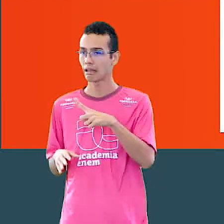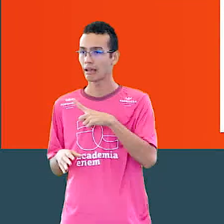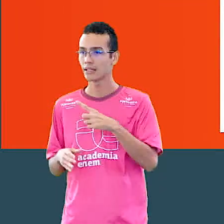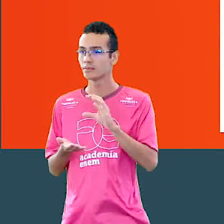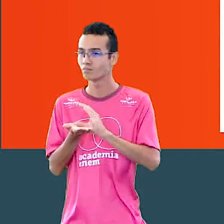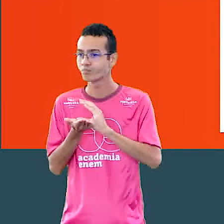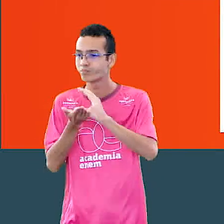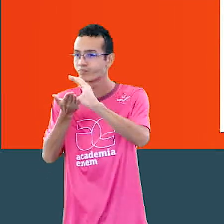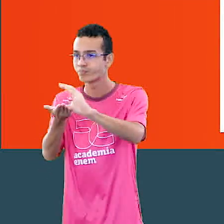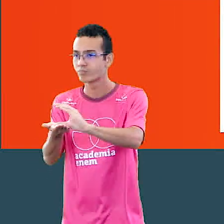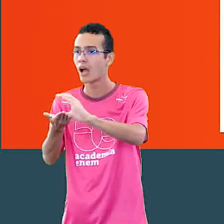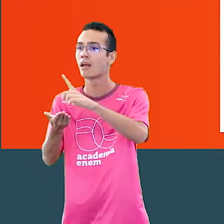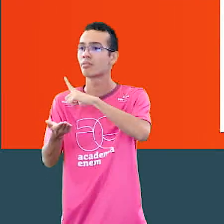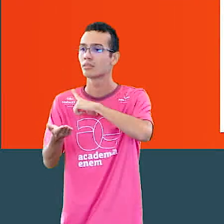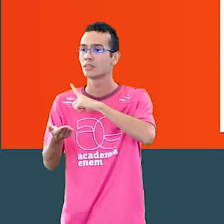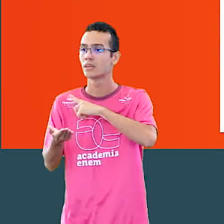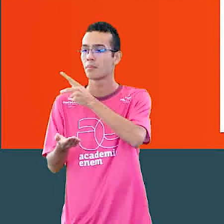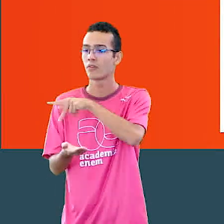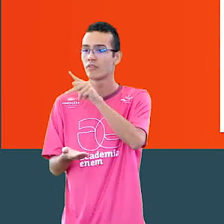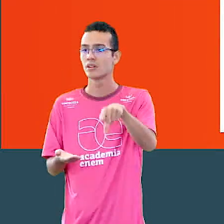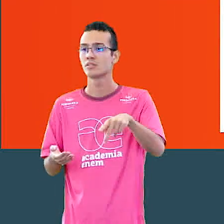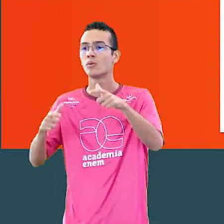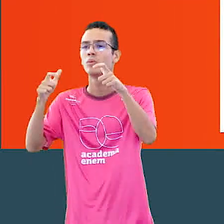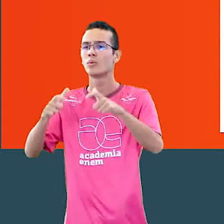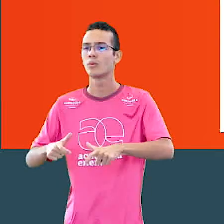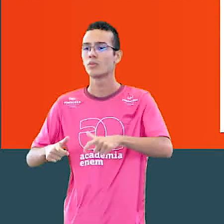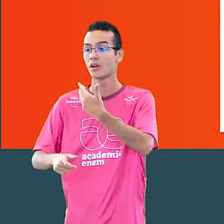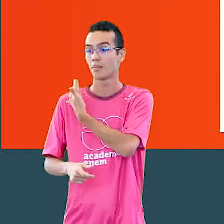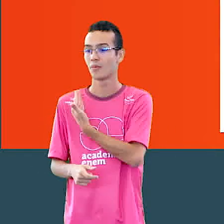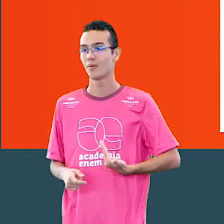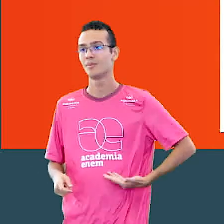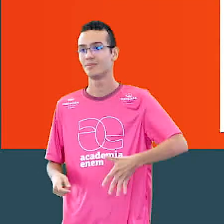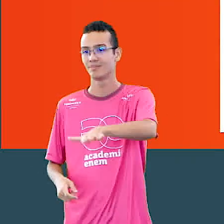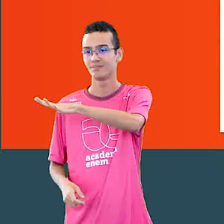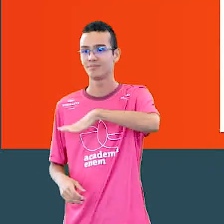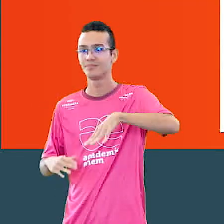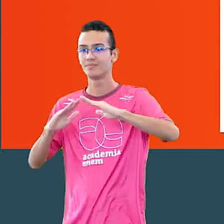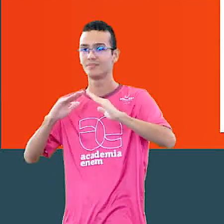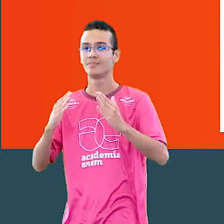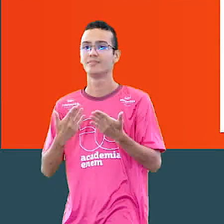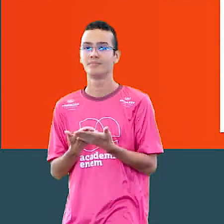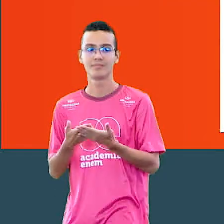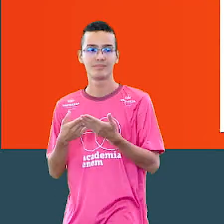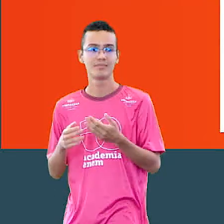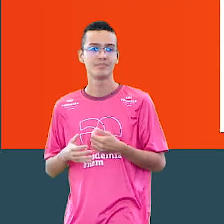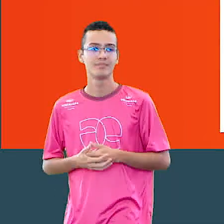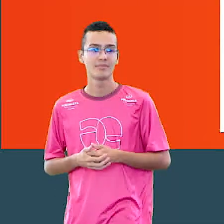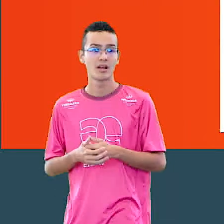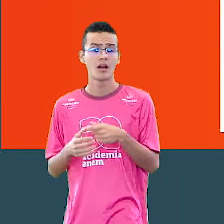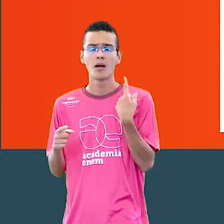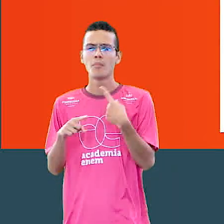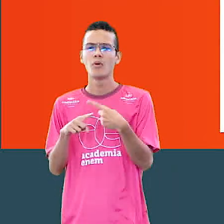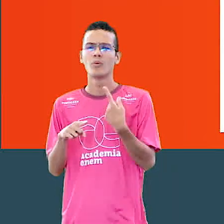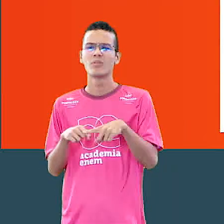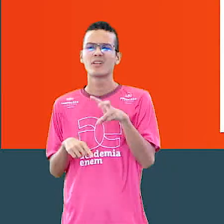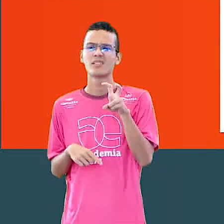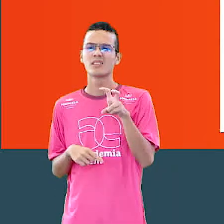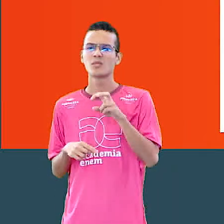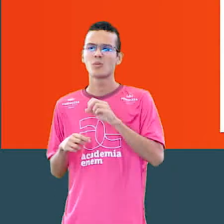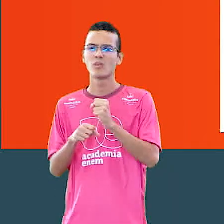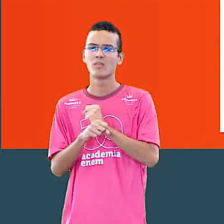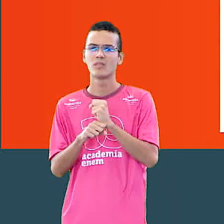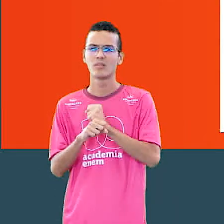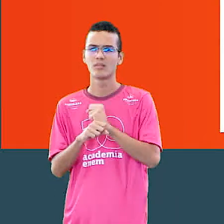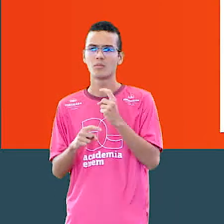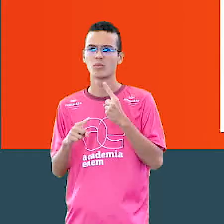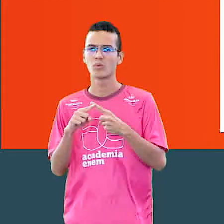pública. Aí você recebe essa poupança do seu curso todinho. Cristina, por que 5 anos? Porque não tem concurso todo ano.